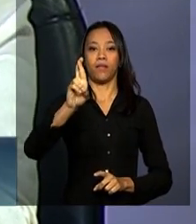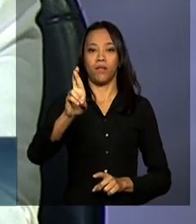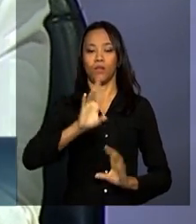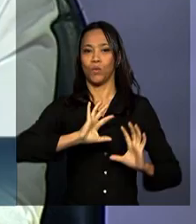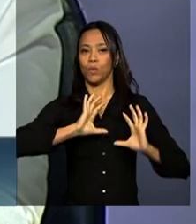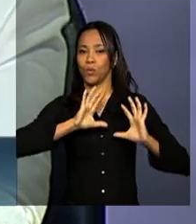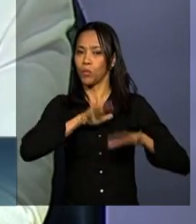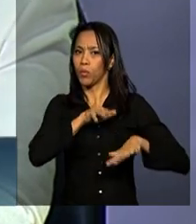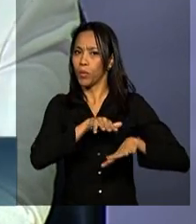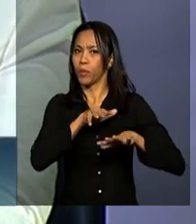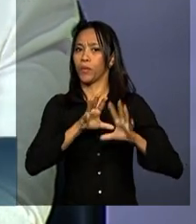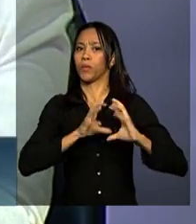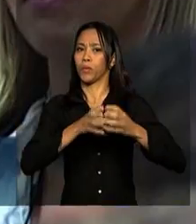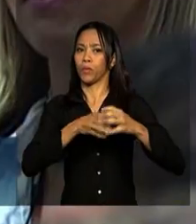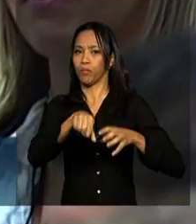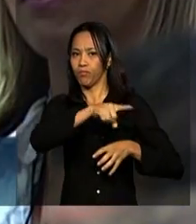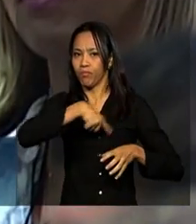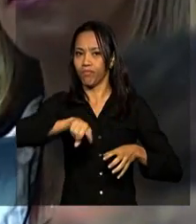para nós,